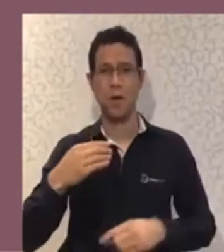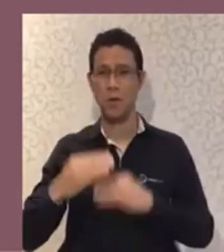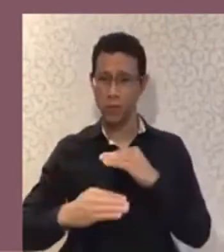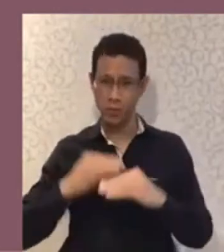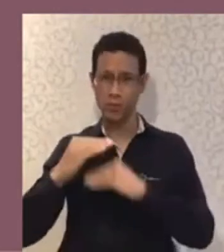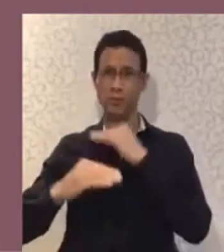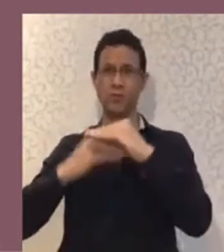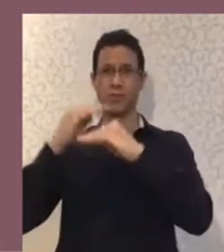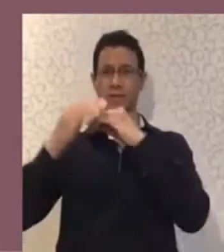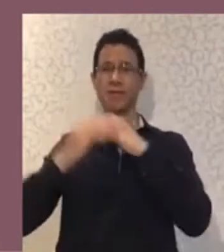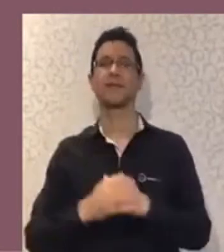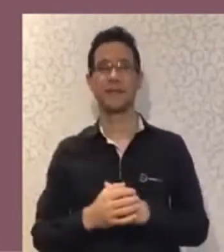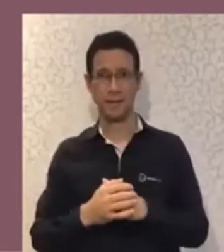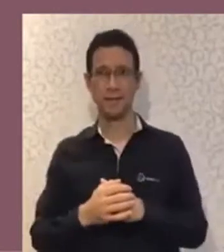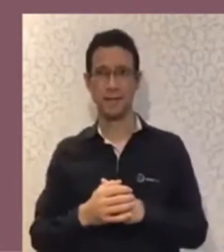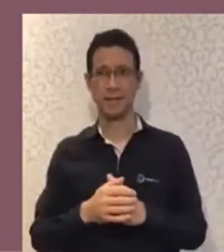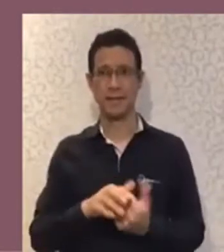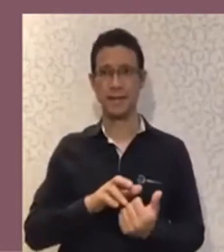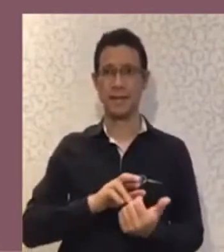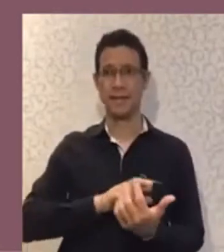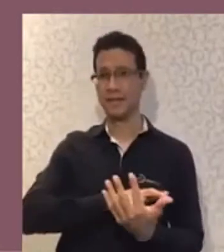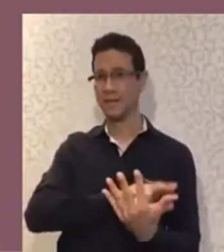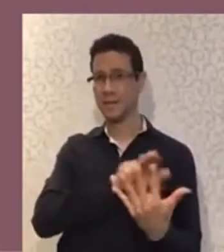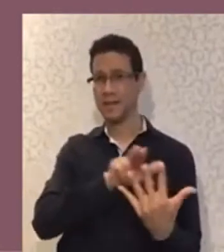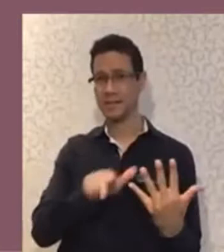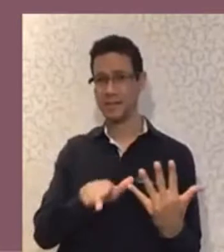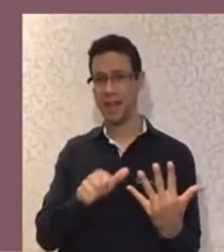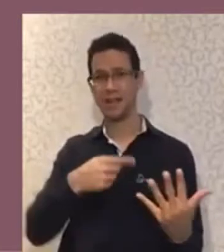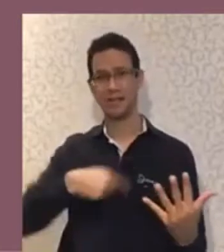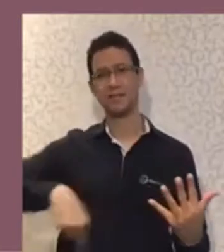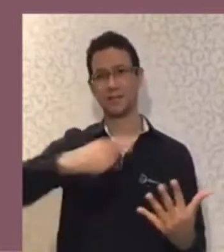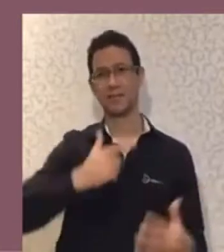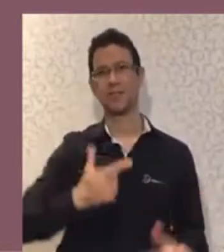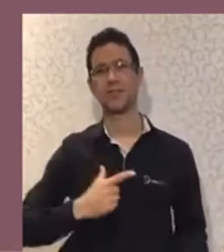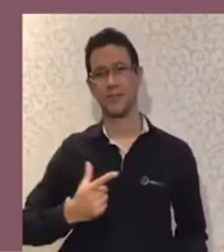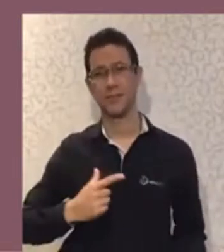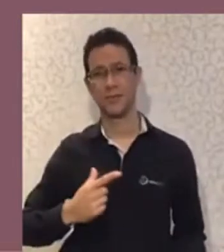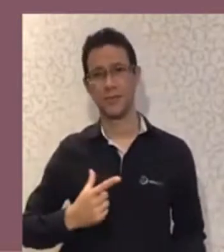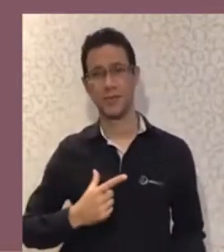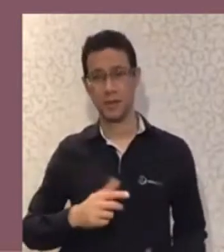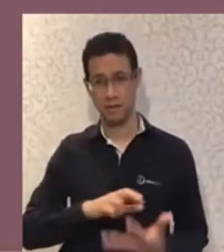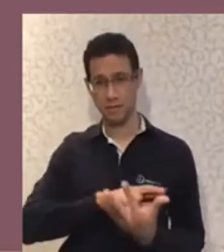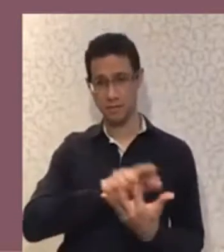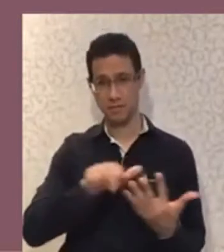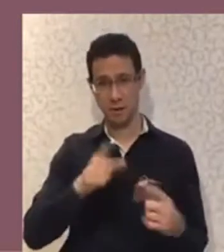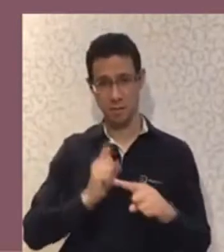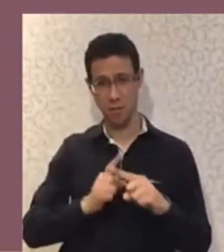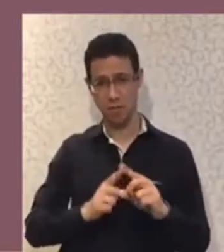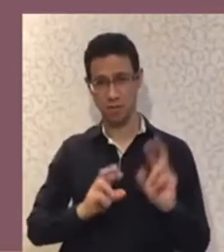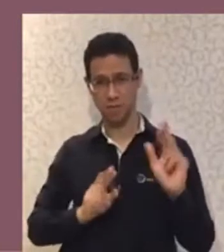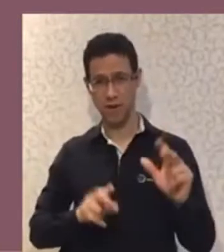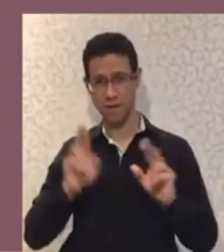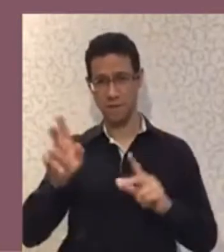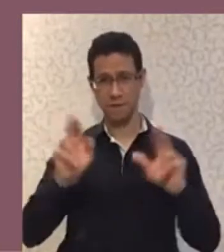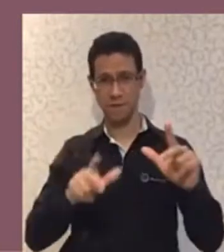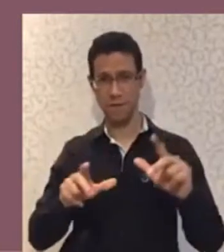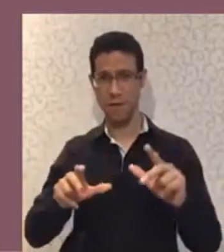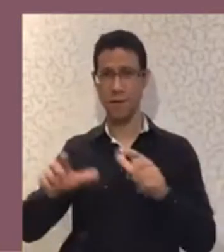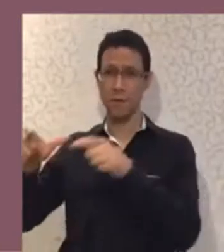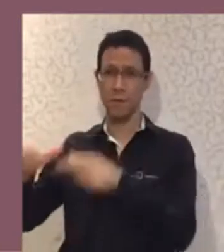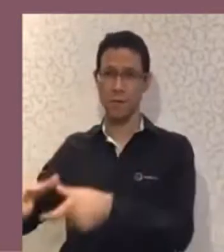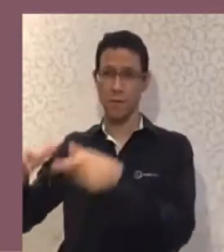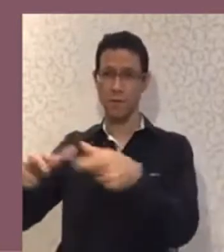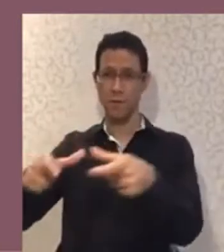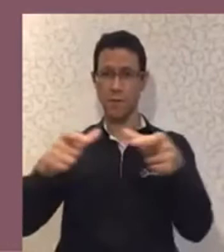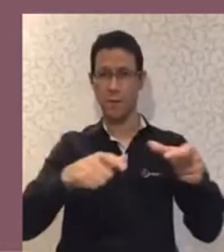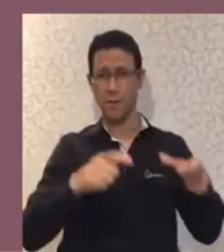a diversidade que nós temos. Nós não somos diversos, porque somos diferentes e viemos de partes do mundo diferentes, ou pertencemos